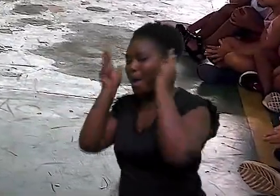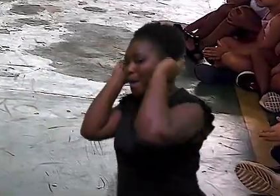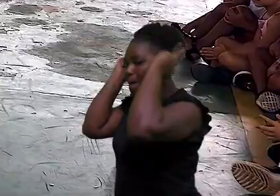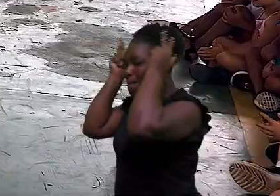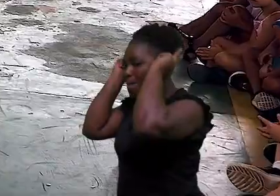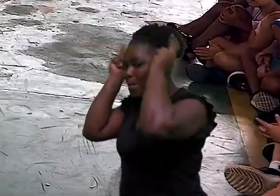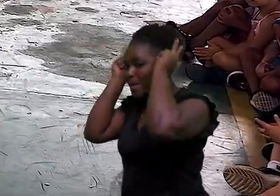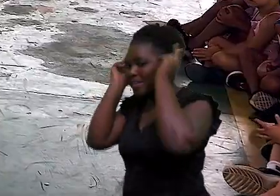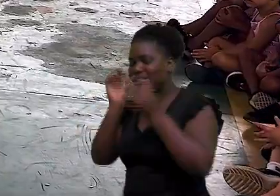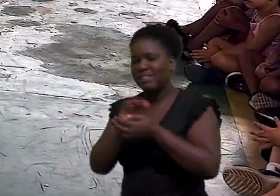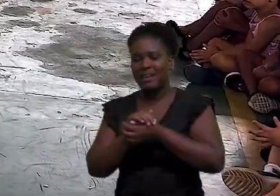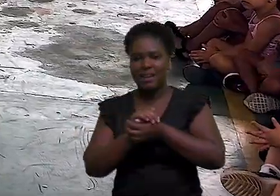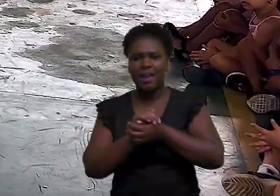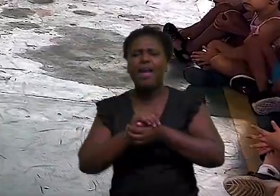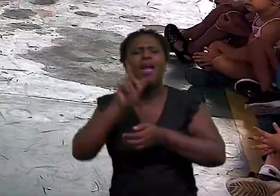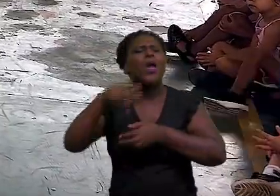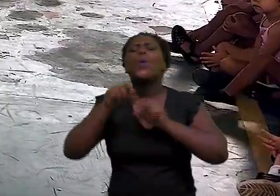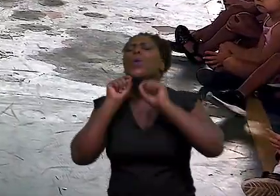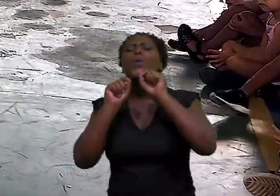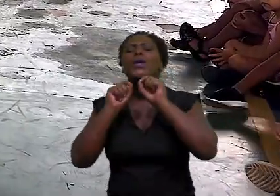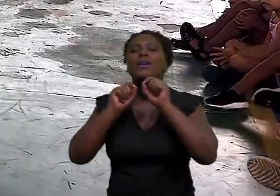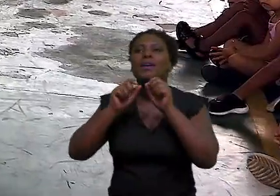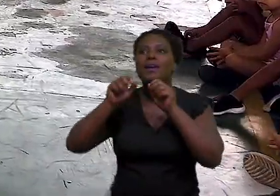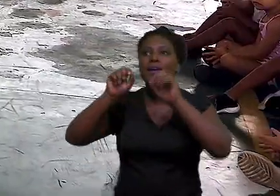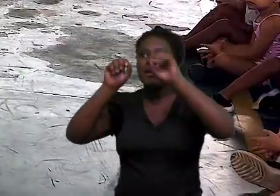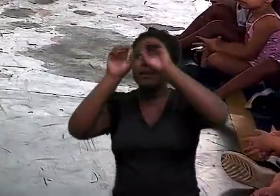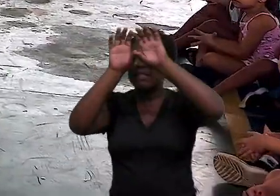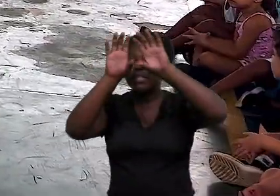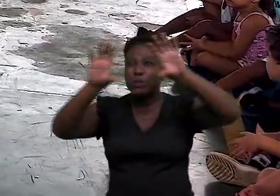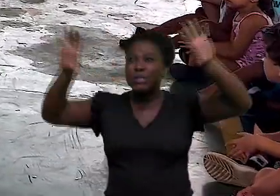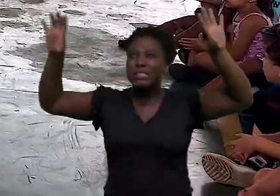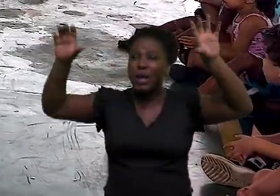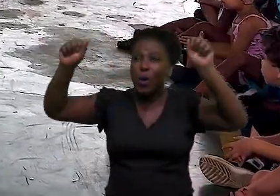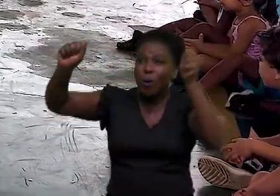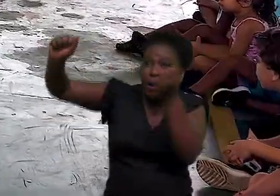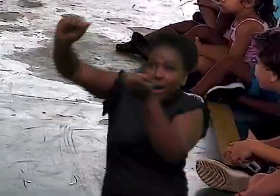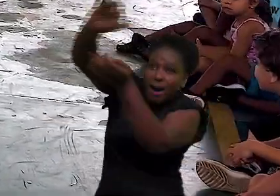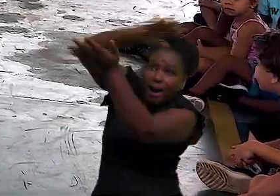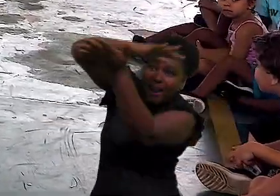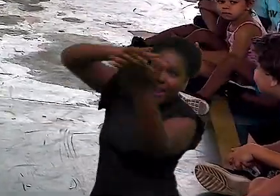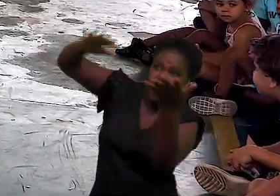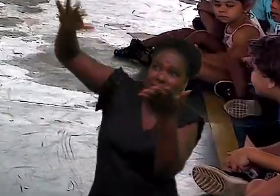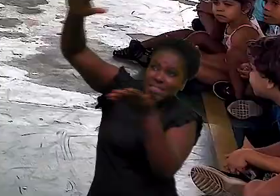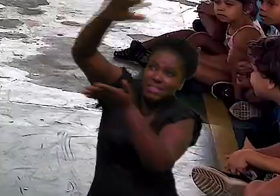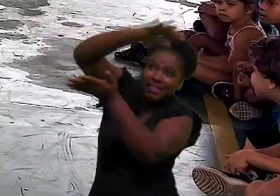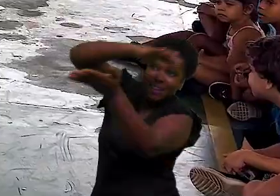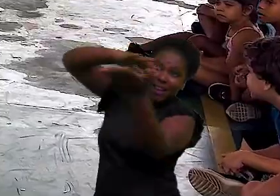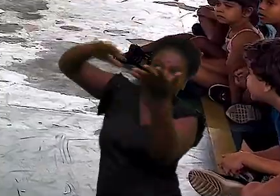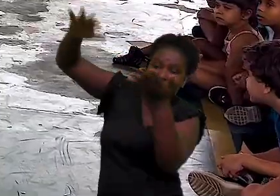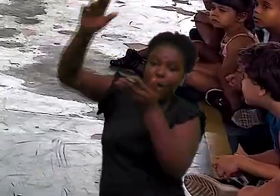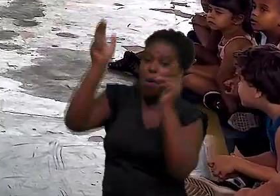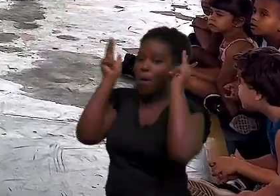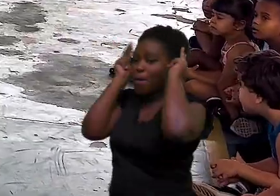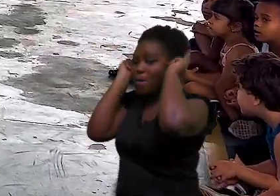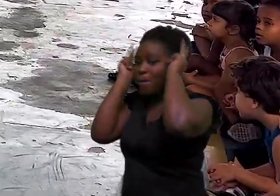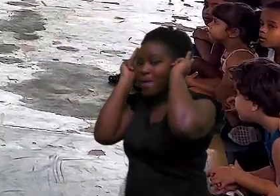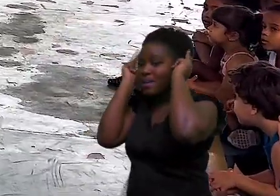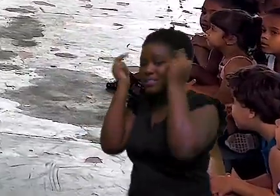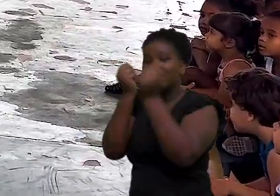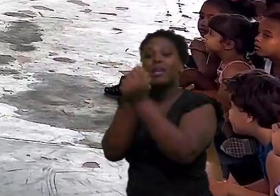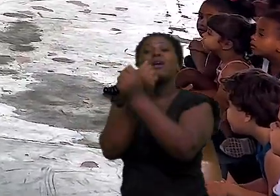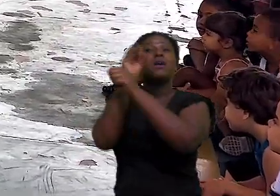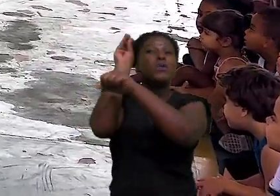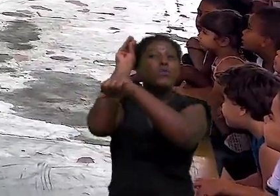da galáxia. E nós conversamos sobre a galáxia, não foi? A galáxia é uma imensidão, não